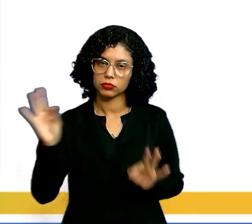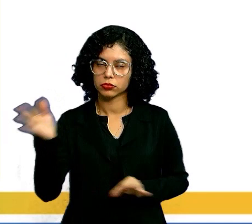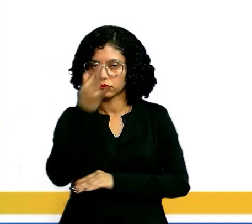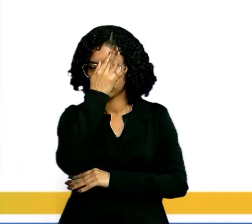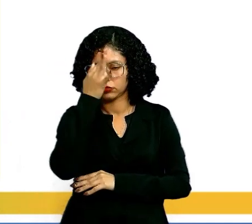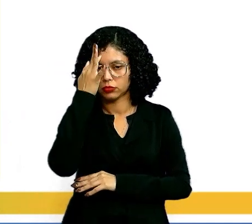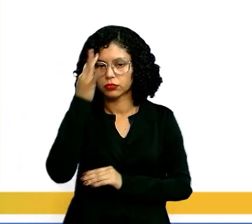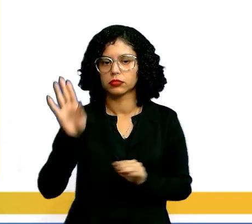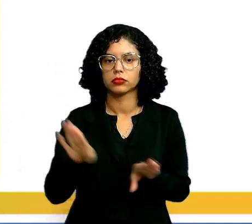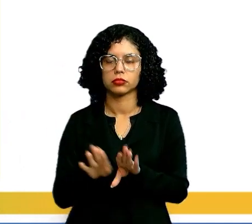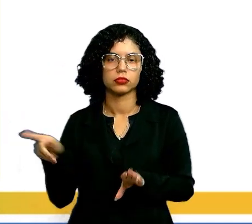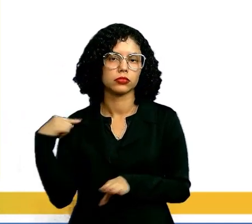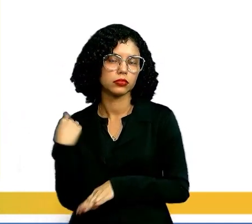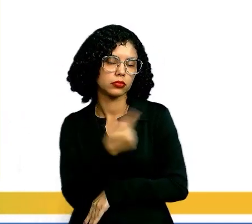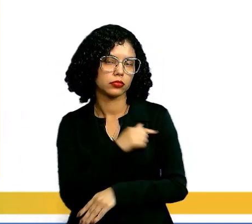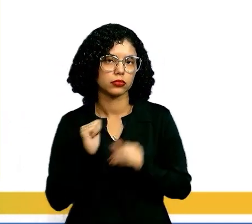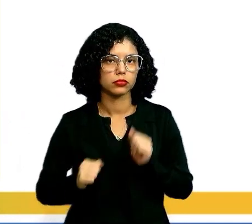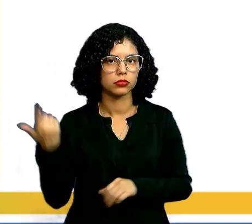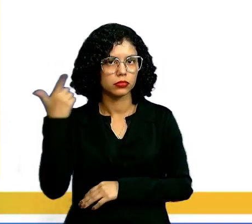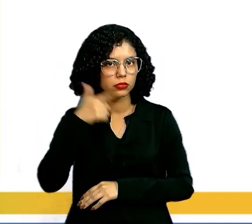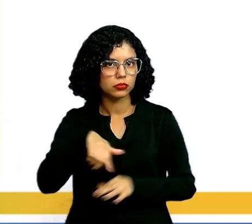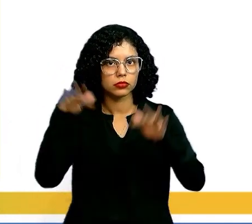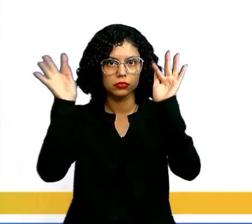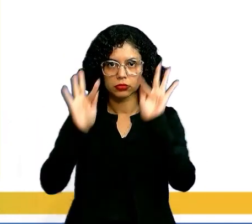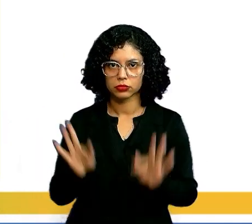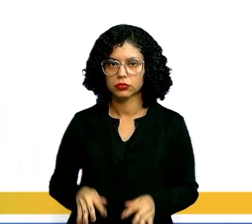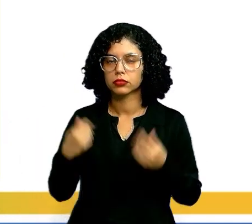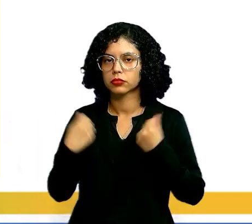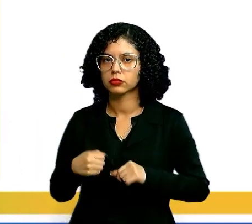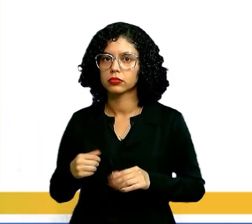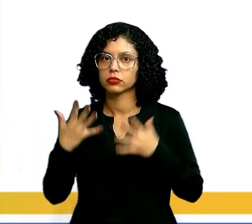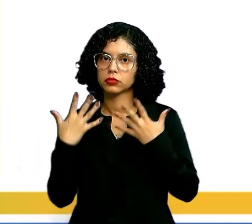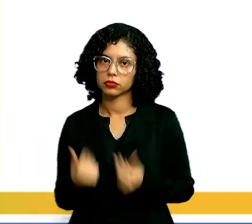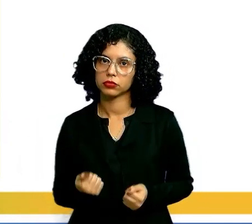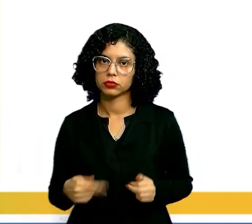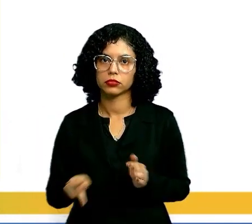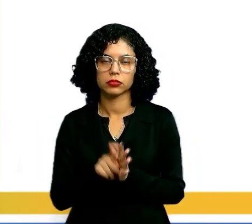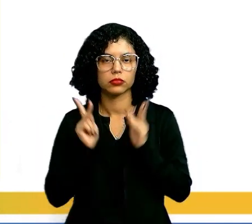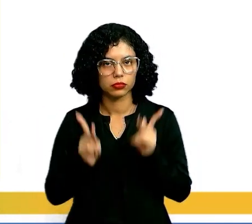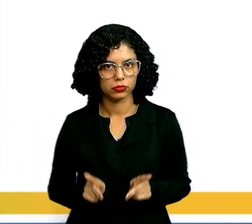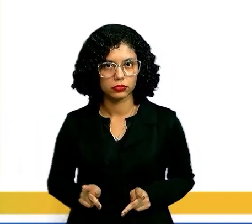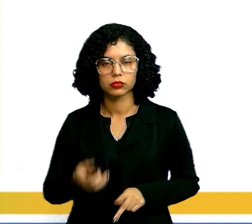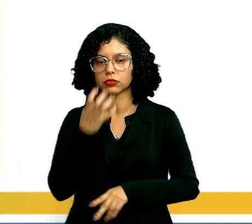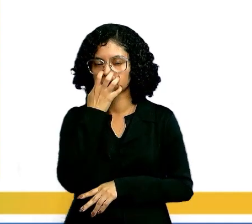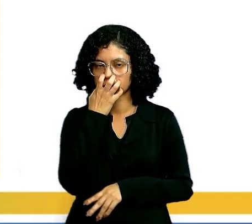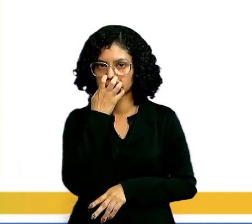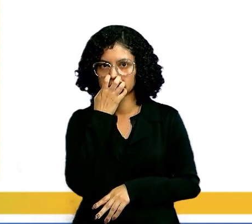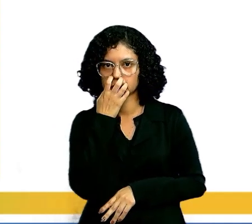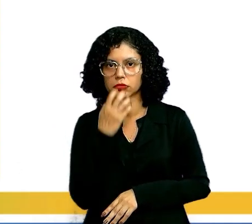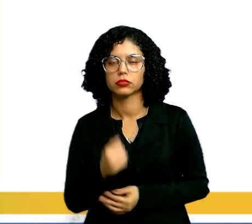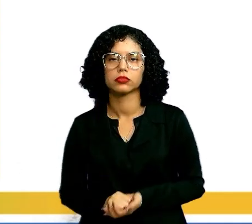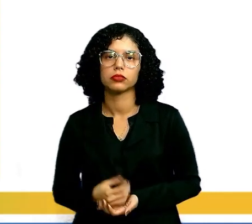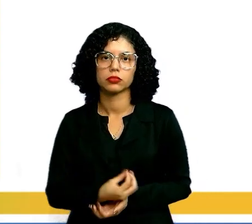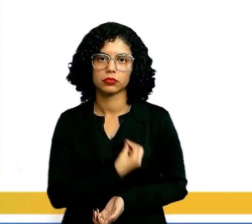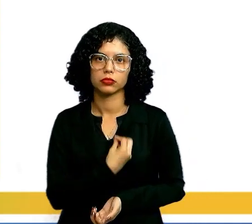filosófica que para que a gente possa alcançar a felicidade tem que adotar o comportamento dos cachorros uma vida de cão então